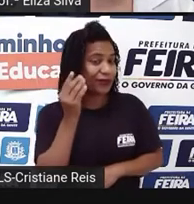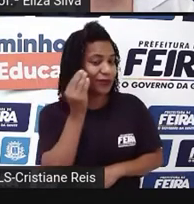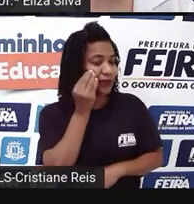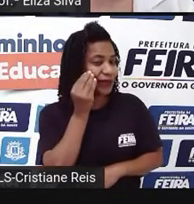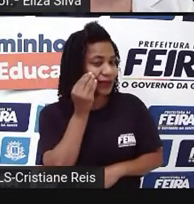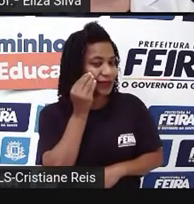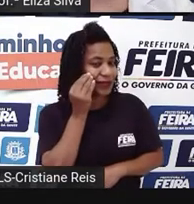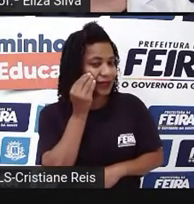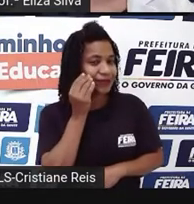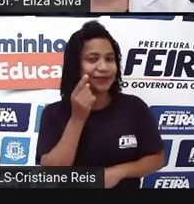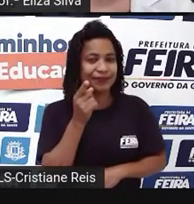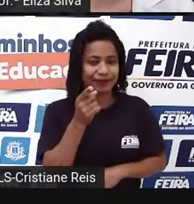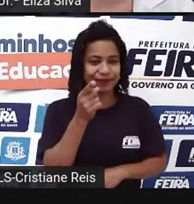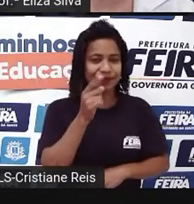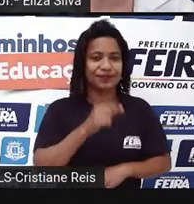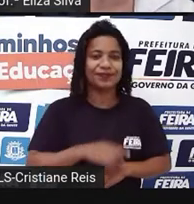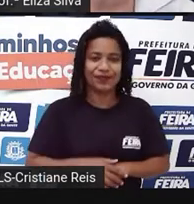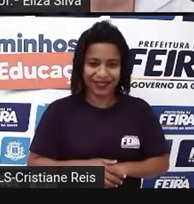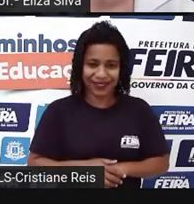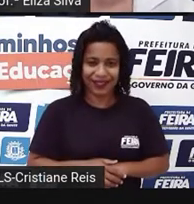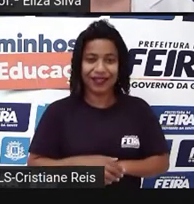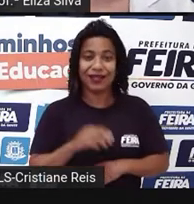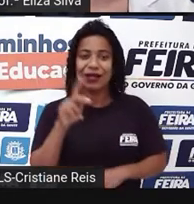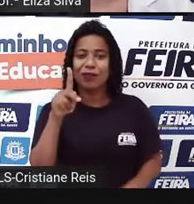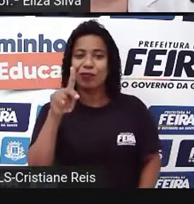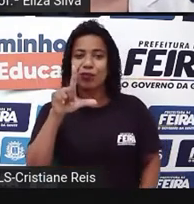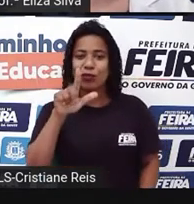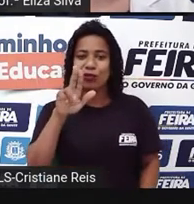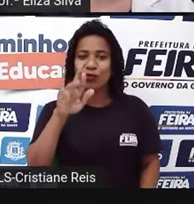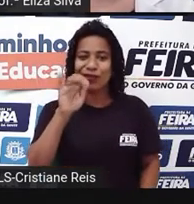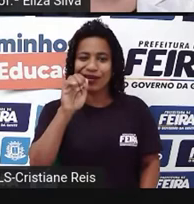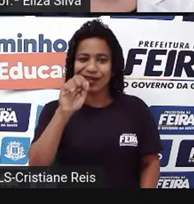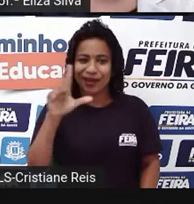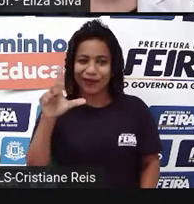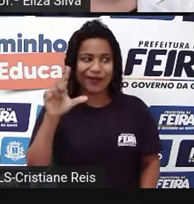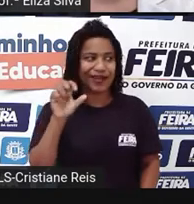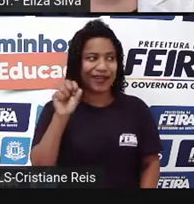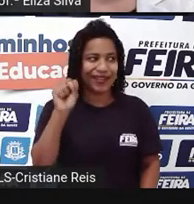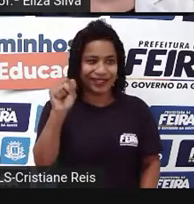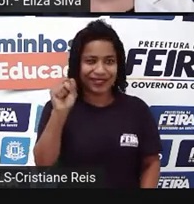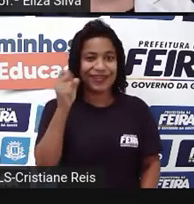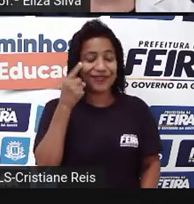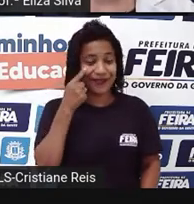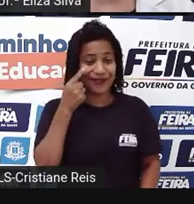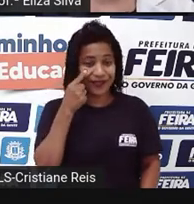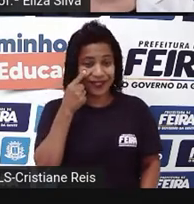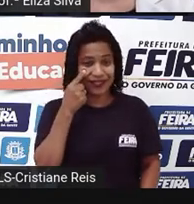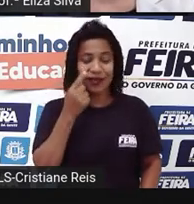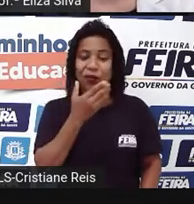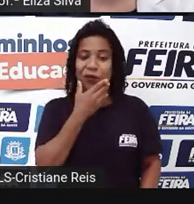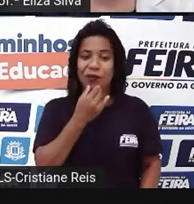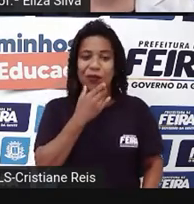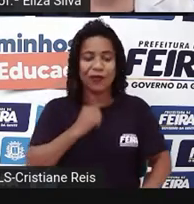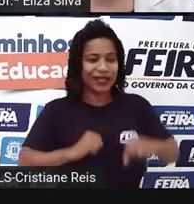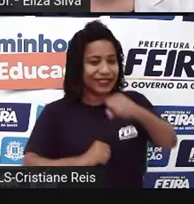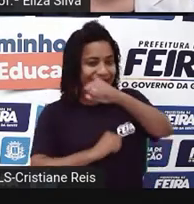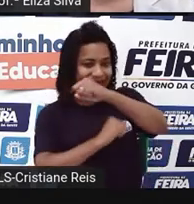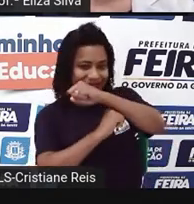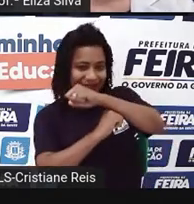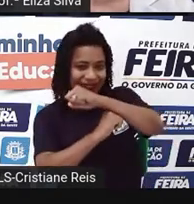para vocês aqui, plural. Vejam que eu já coloquei dois personagens, Neymar e